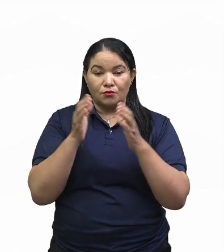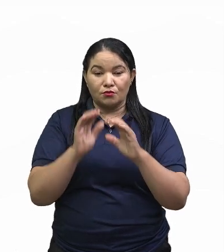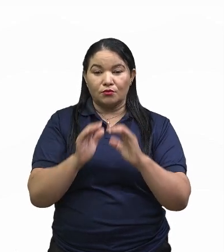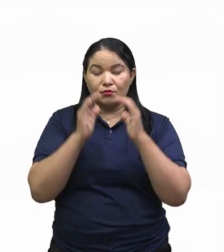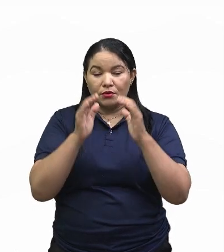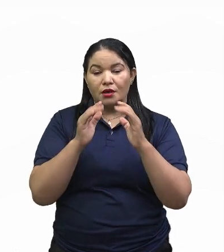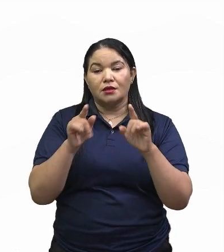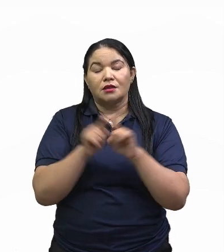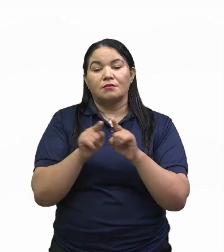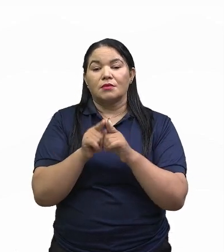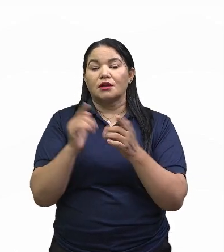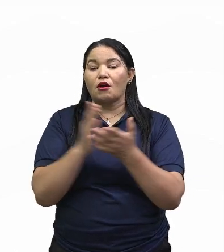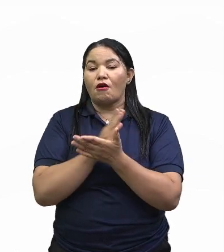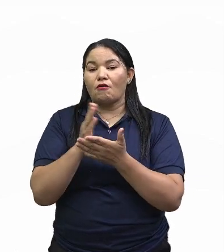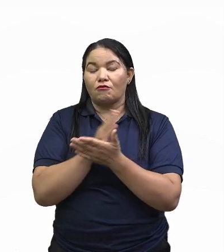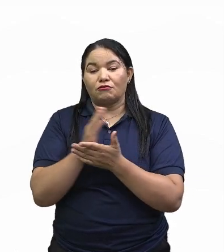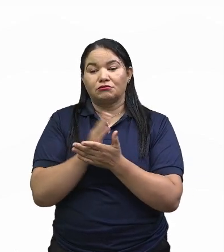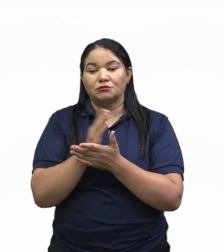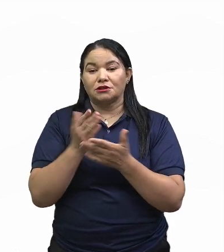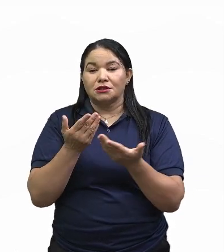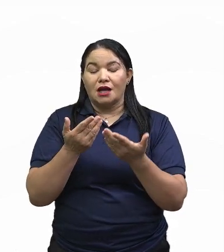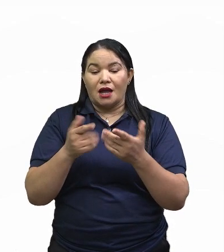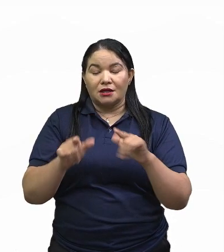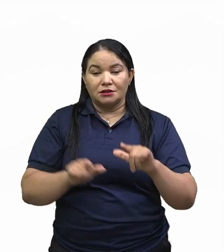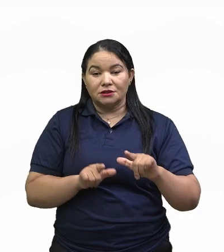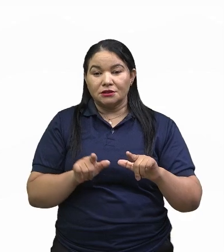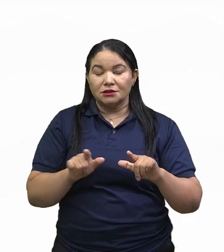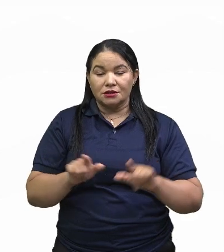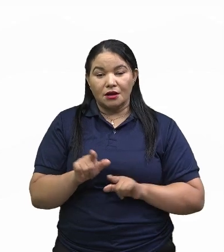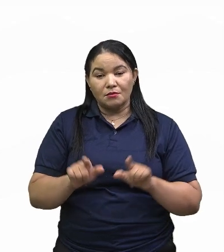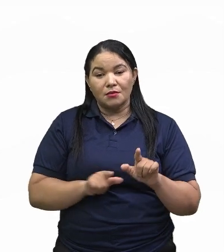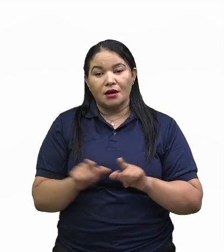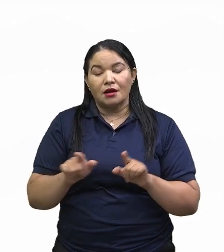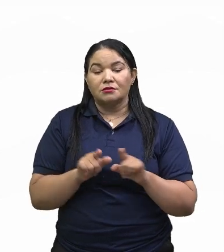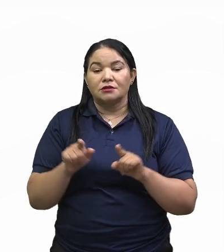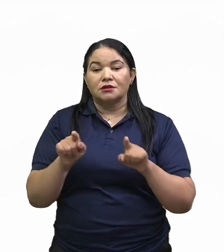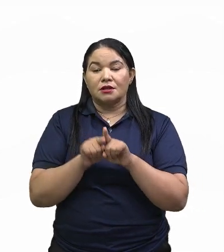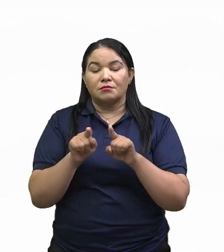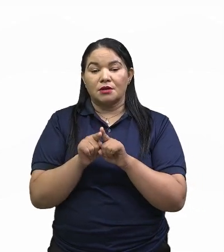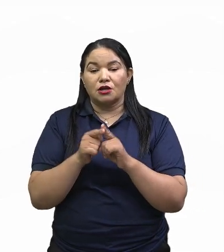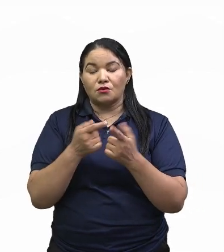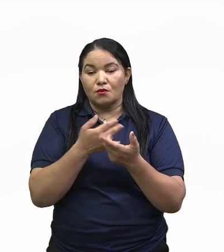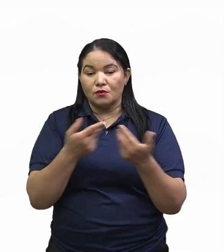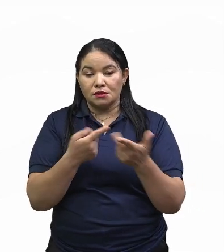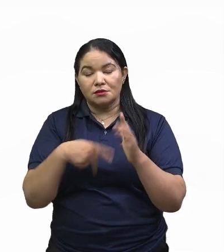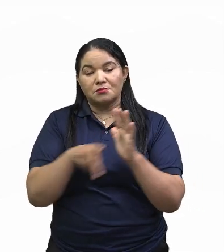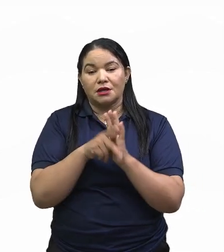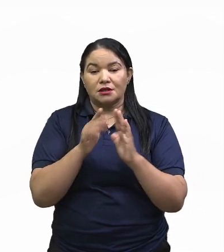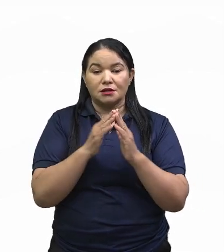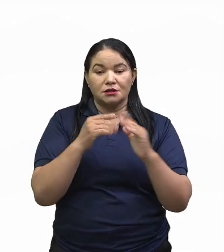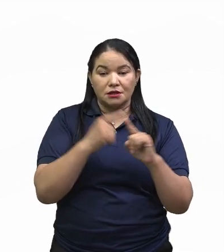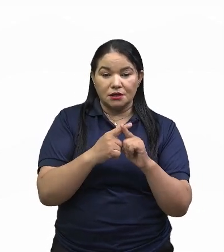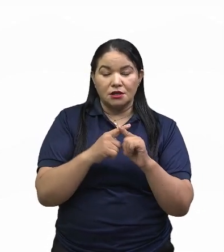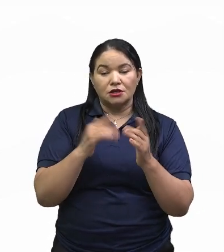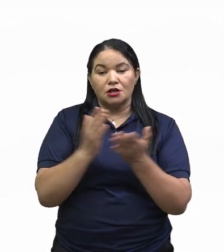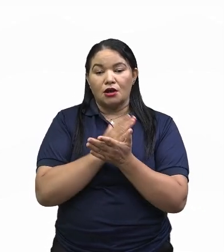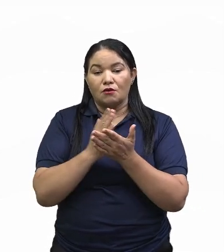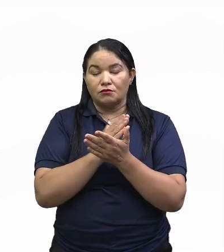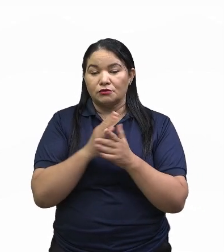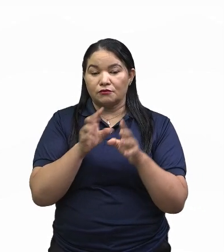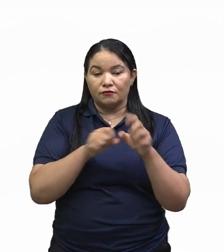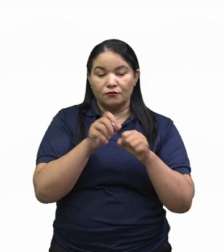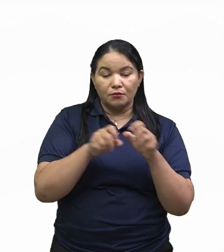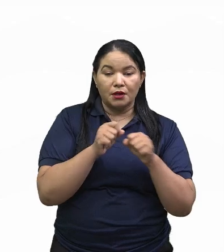se tornando funcionários públicos, os bens da igreja, eles foram confiscados